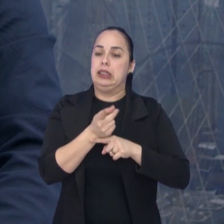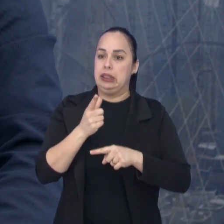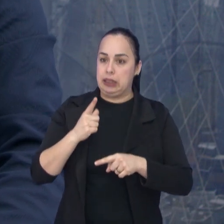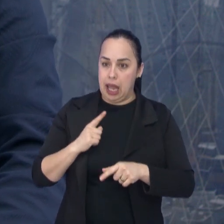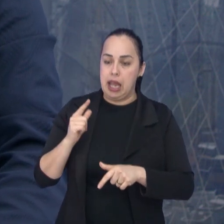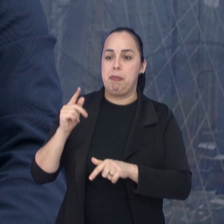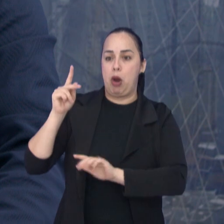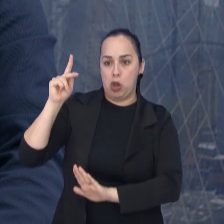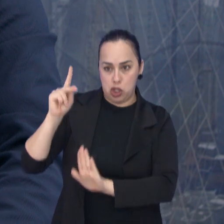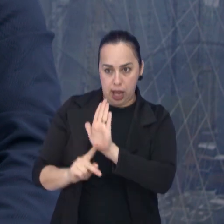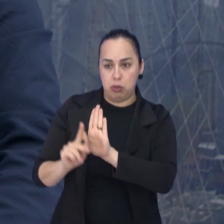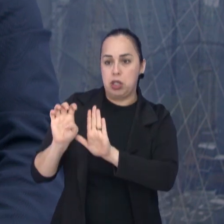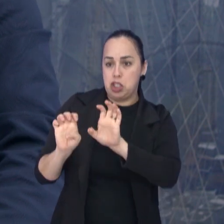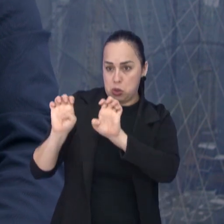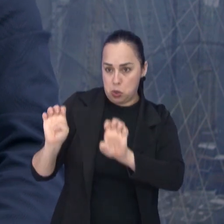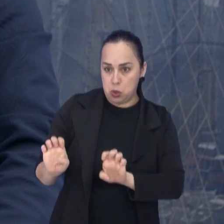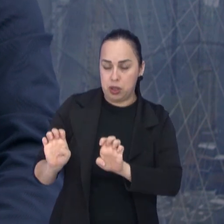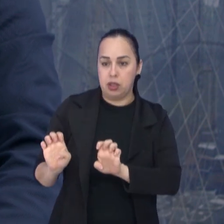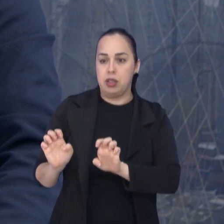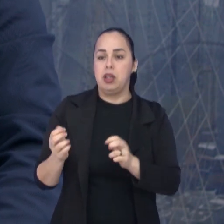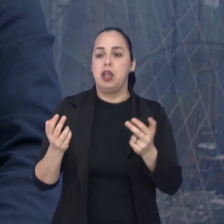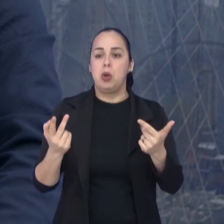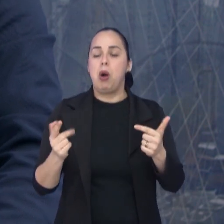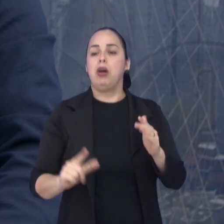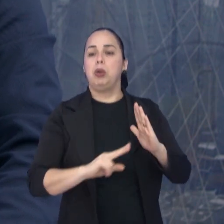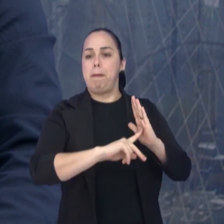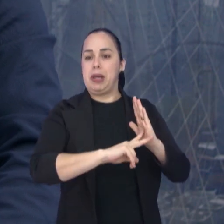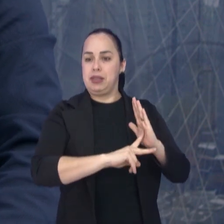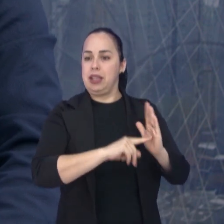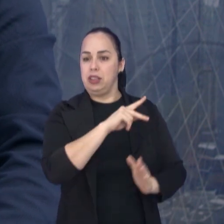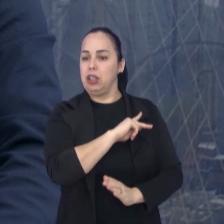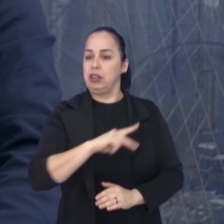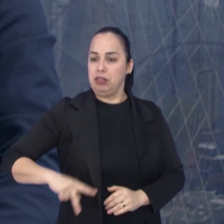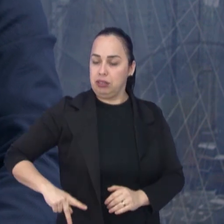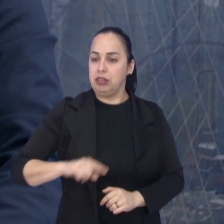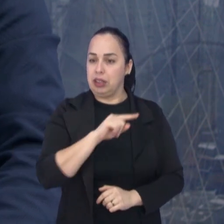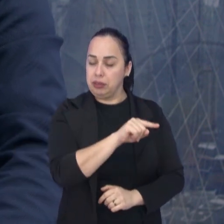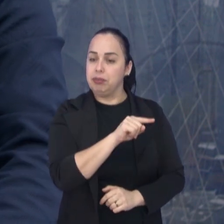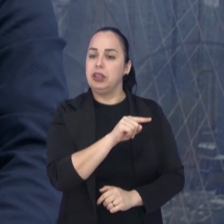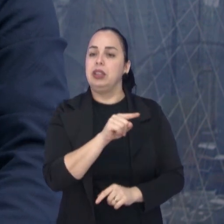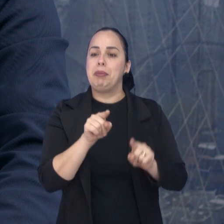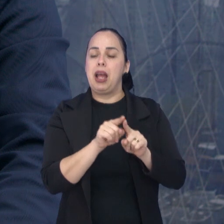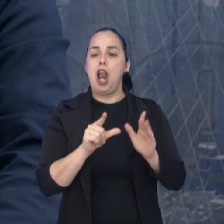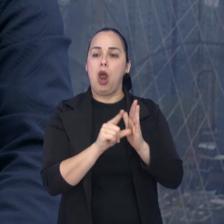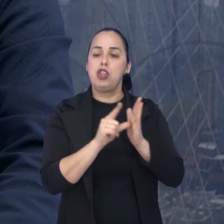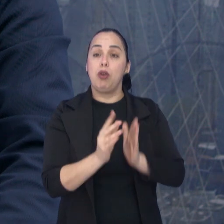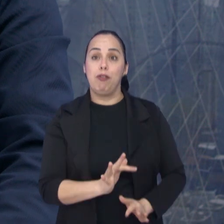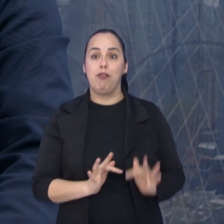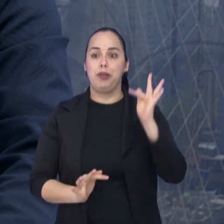temos projetos estruturados, como estão fazendo com o Sincomércio aqui em São José dos Campos, que é o programa Loja do Futuro, em que a gente leva